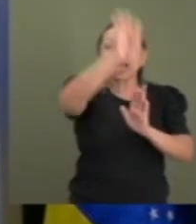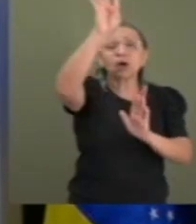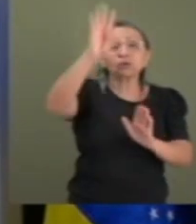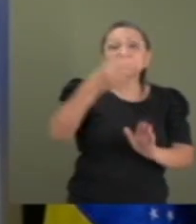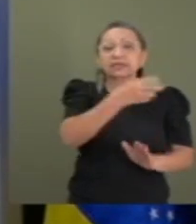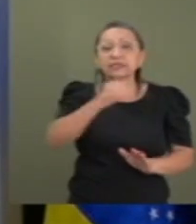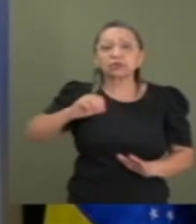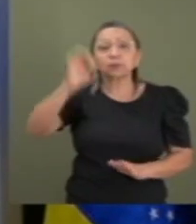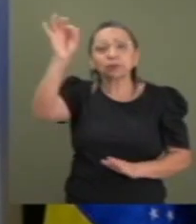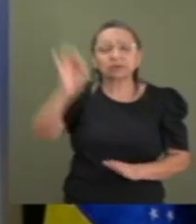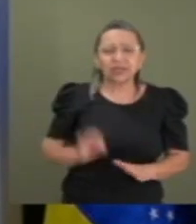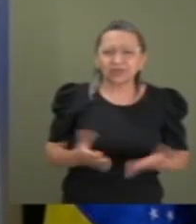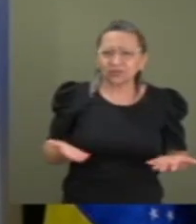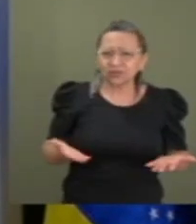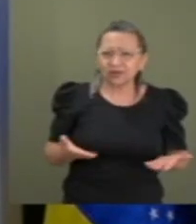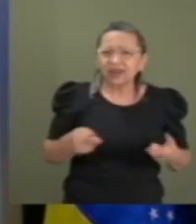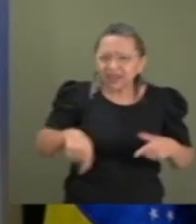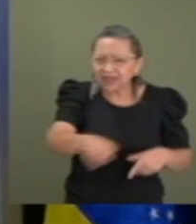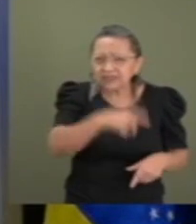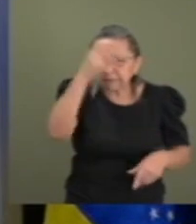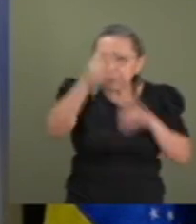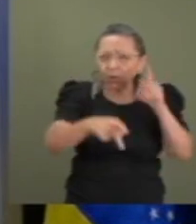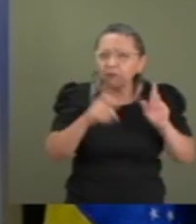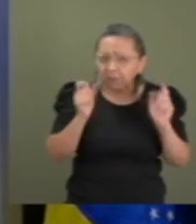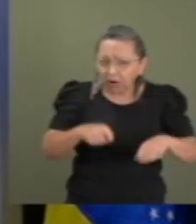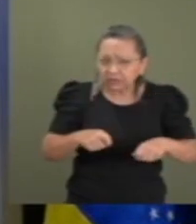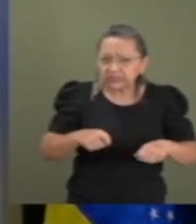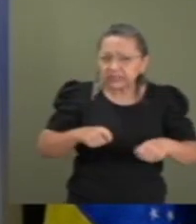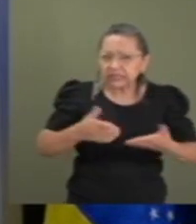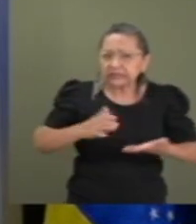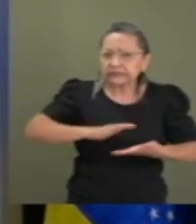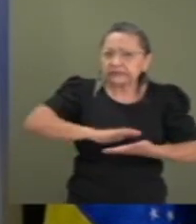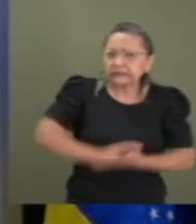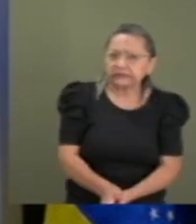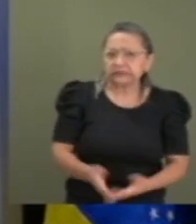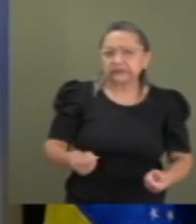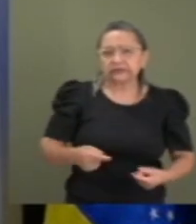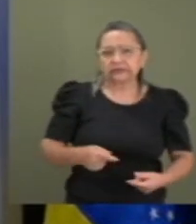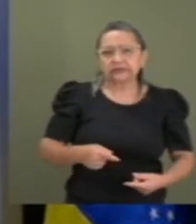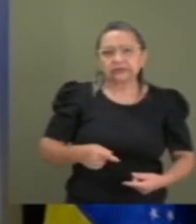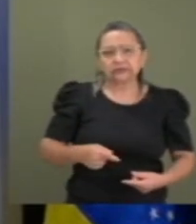sejam subjugados por uma tirania.